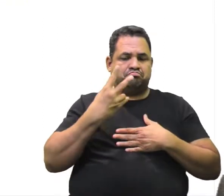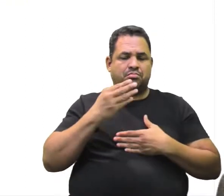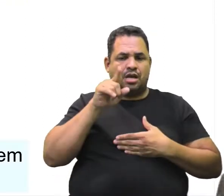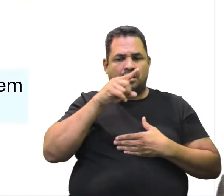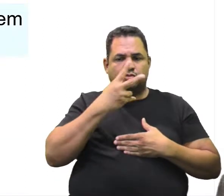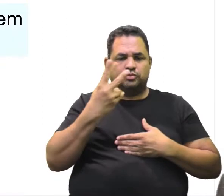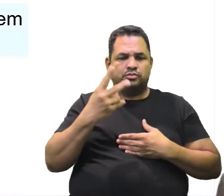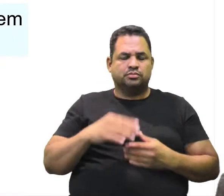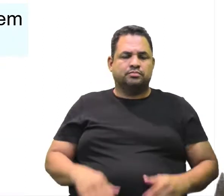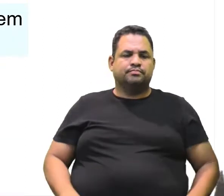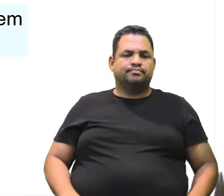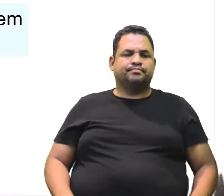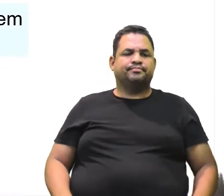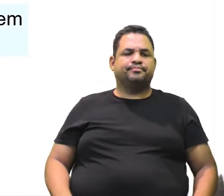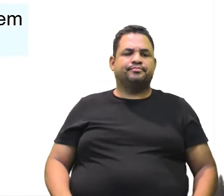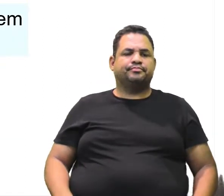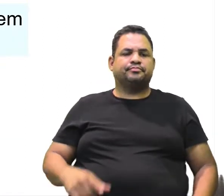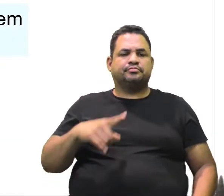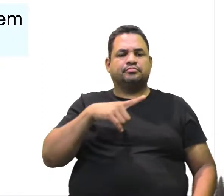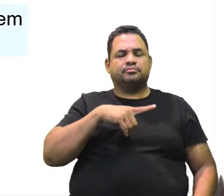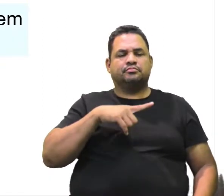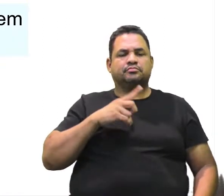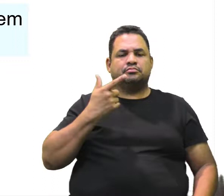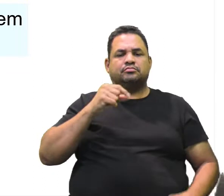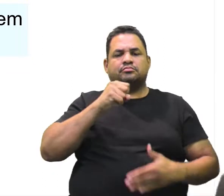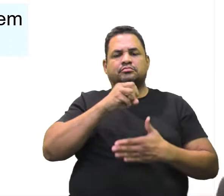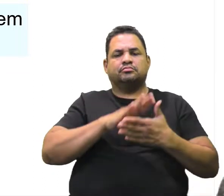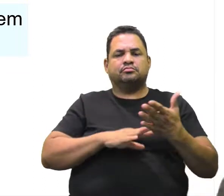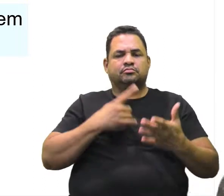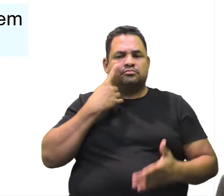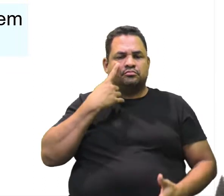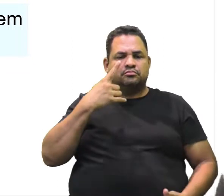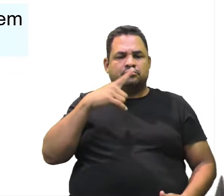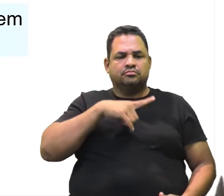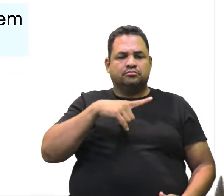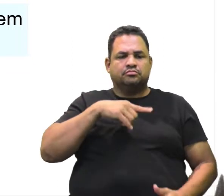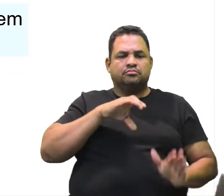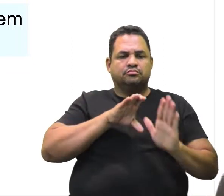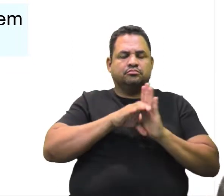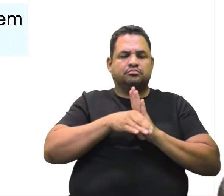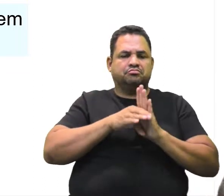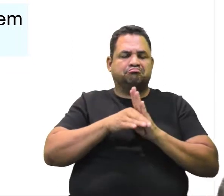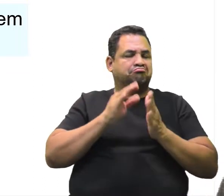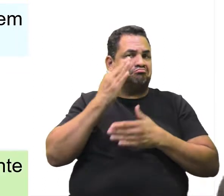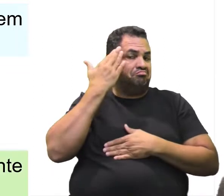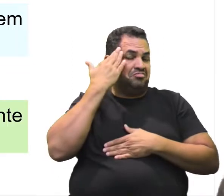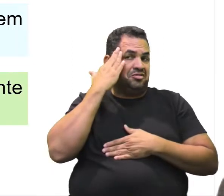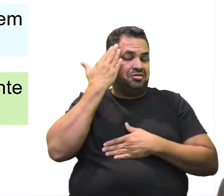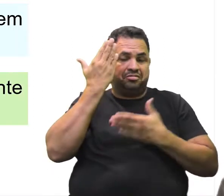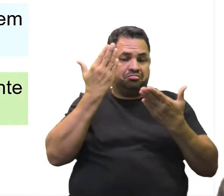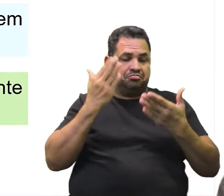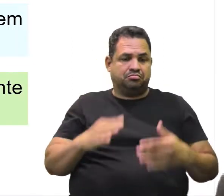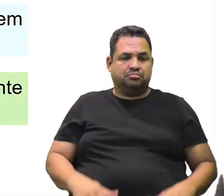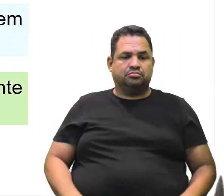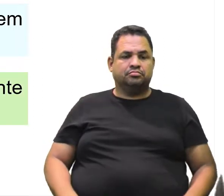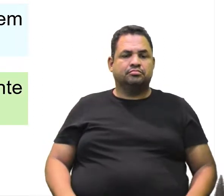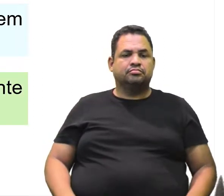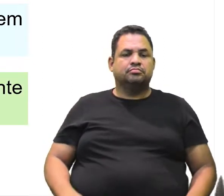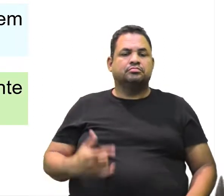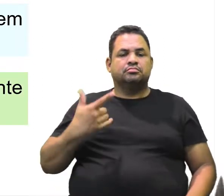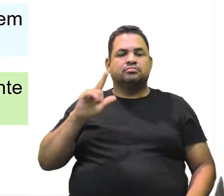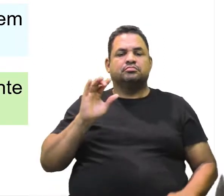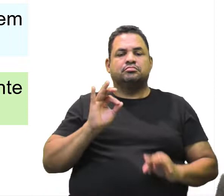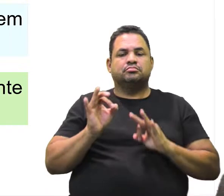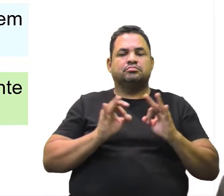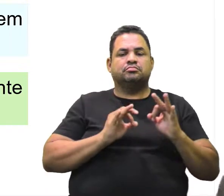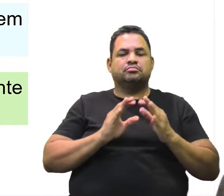a pontuação. Haverá outra alternativa para verificar se você tem um conceito mal compreendido. E as demais